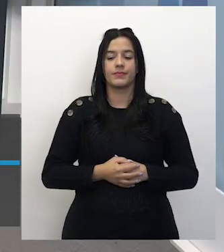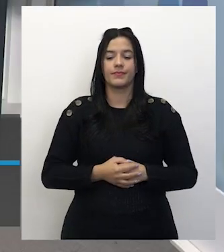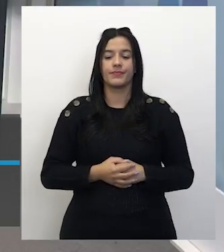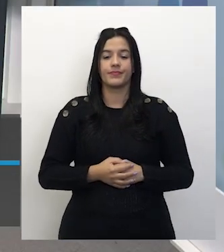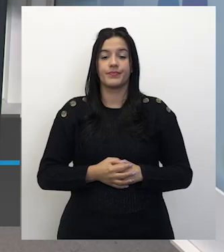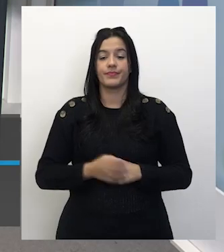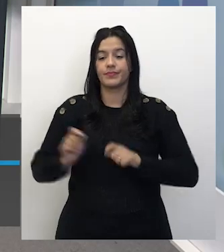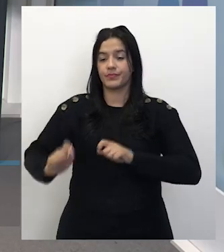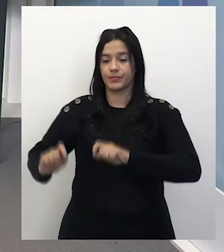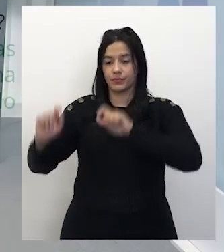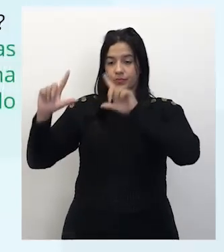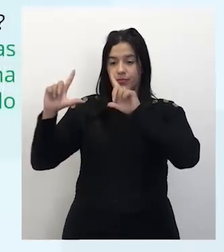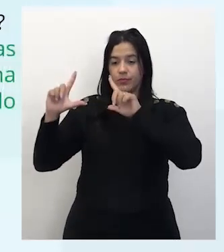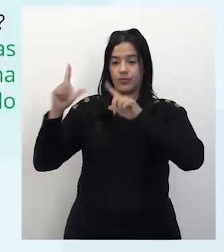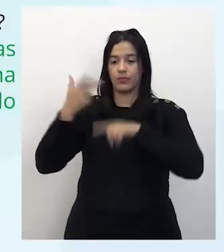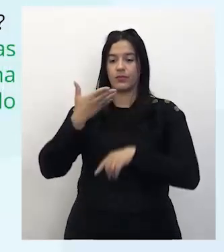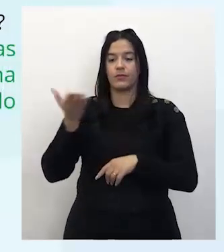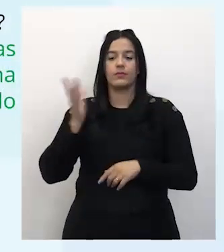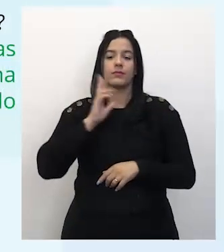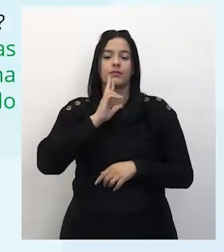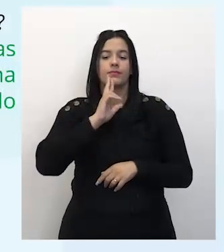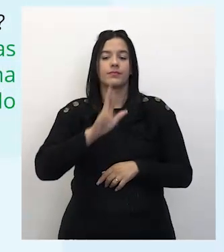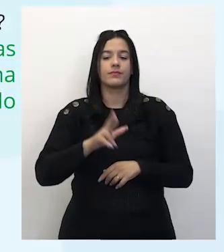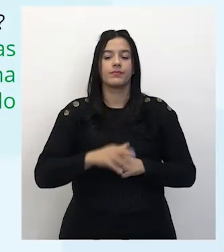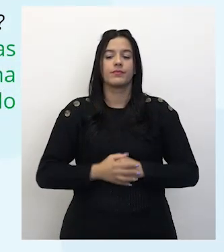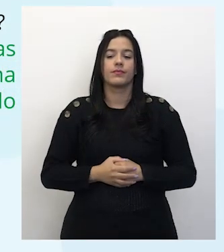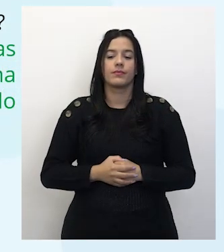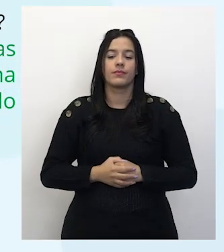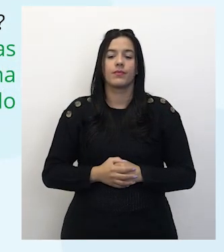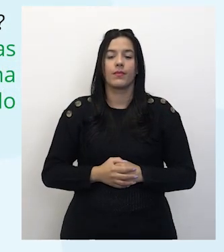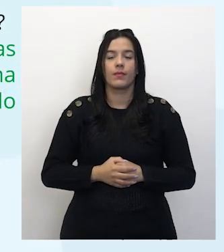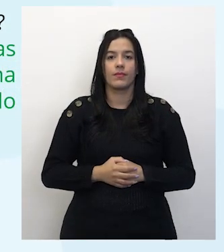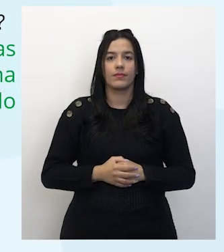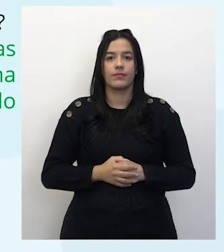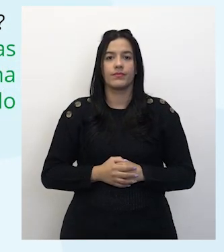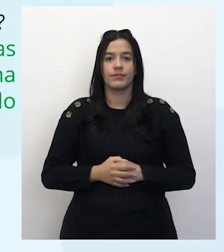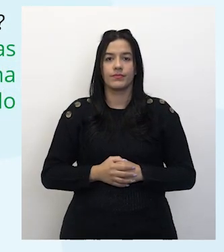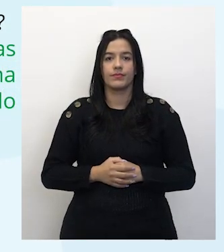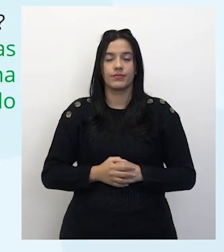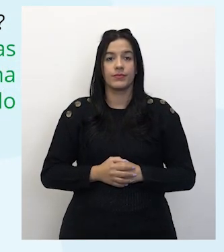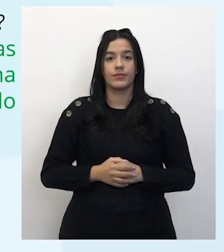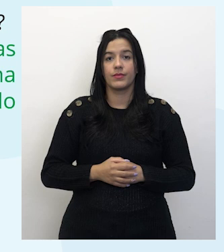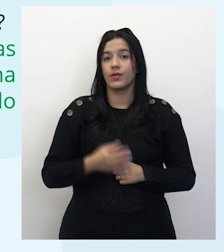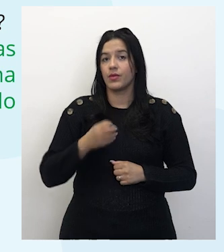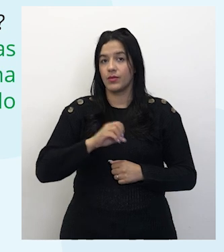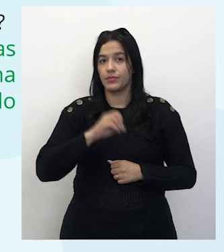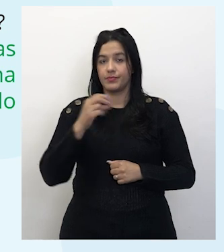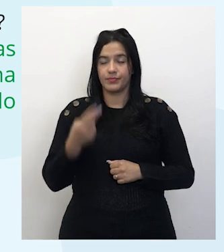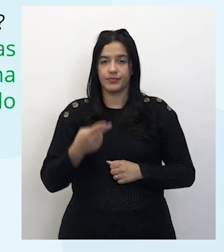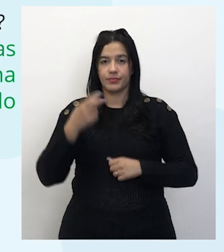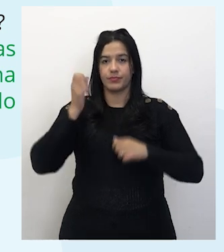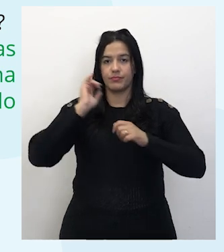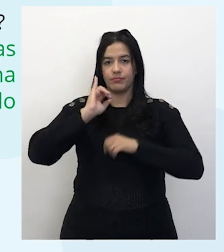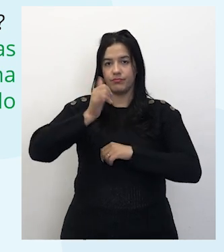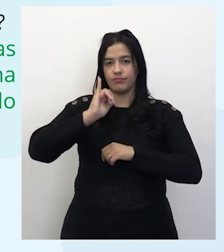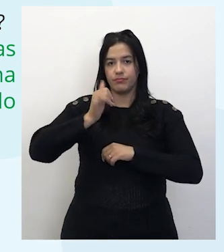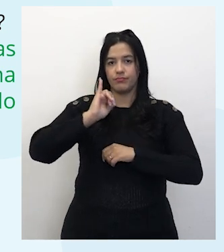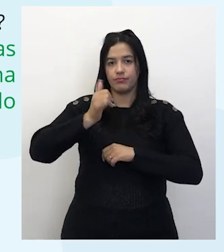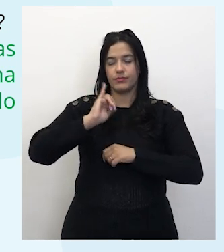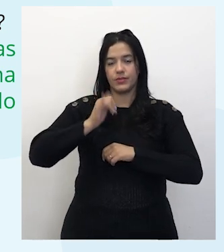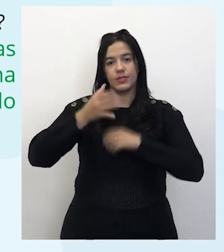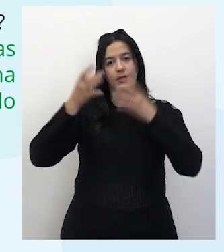tela para eles, por favor. Então, temos lá a resposta da primeira. O acontecimento é narrado de forma